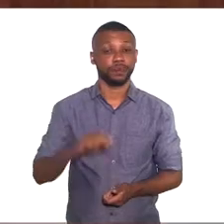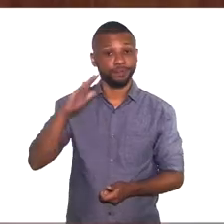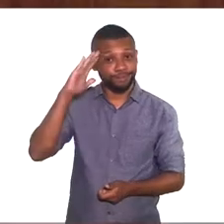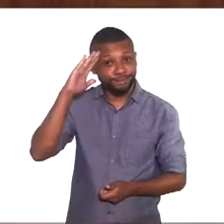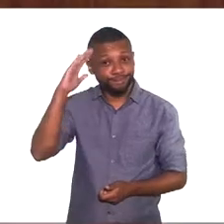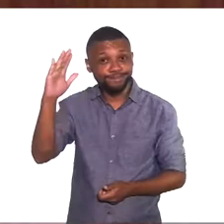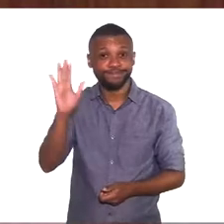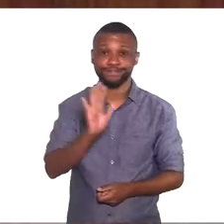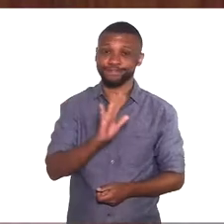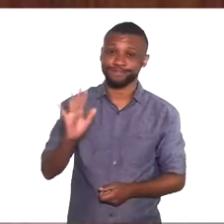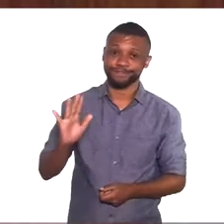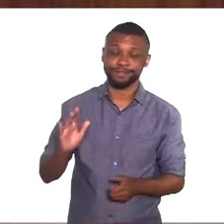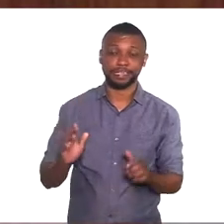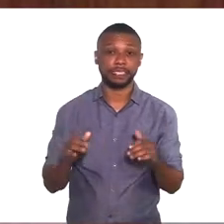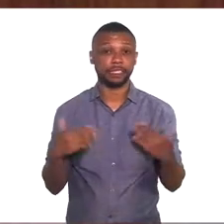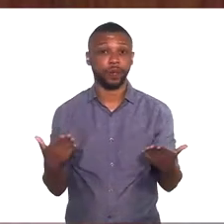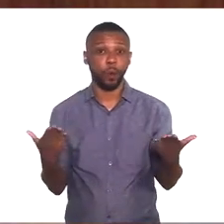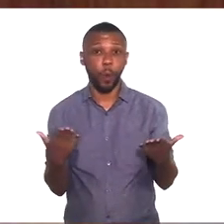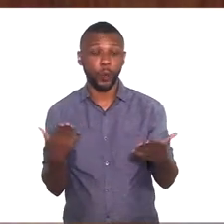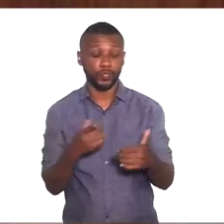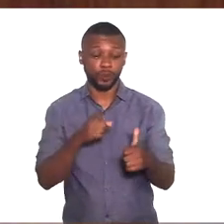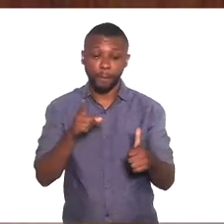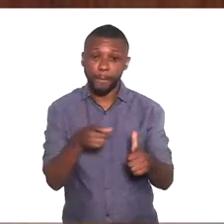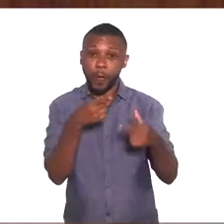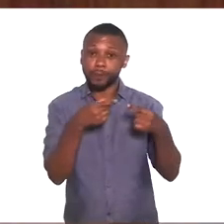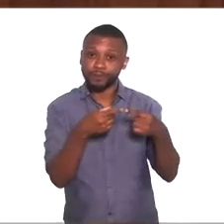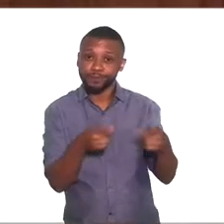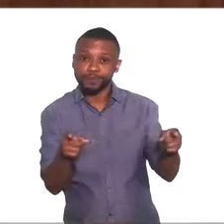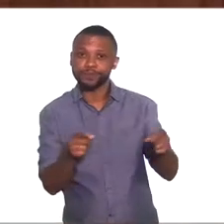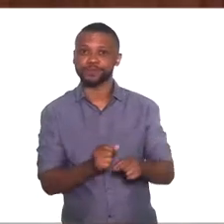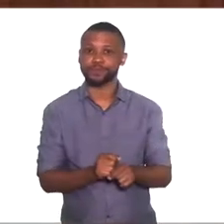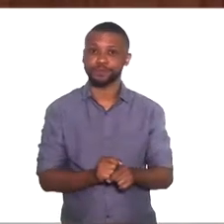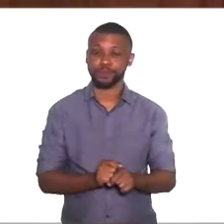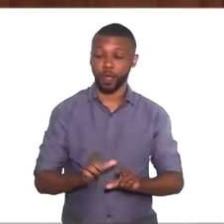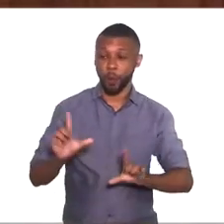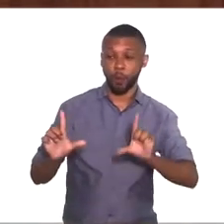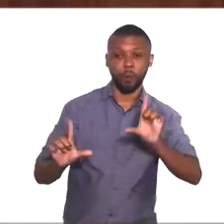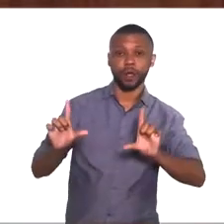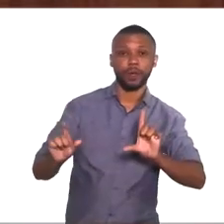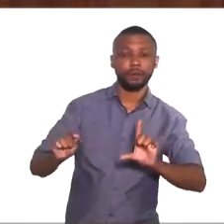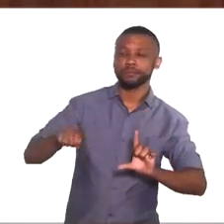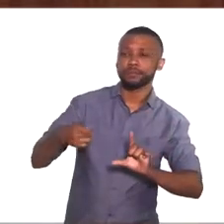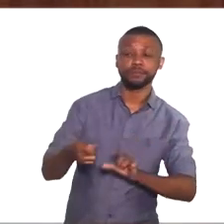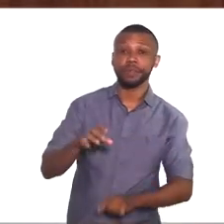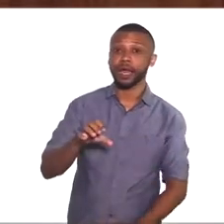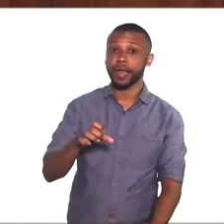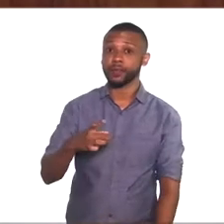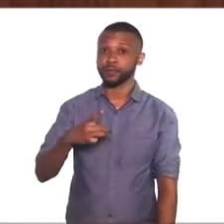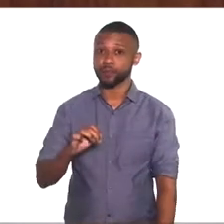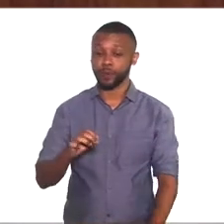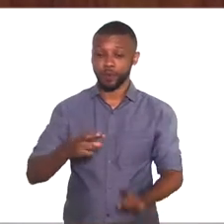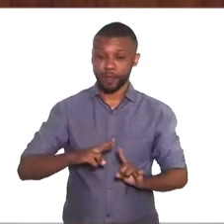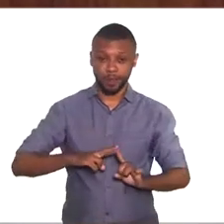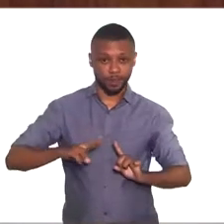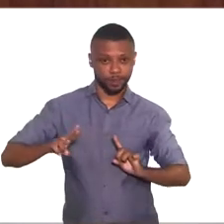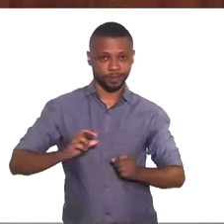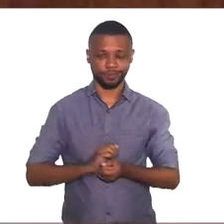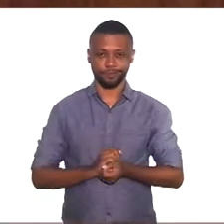o Olá bem hoje a nossa estreia do Programa Expo religião